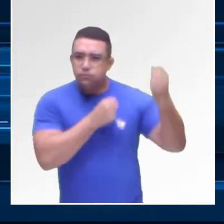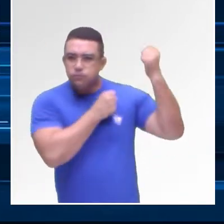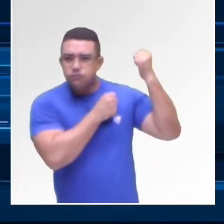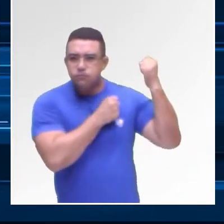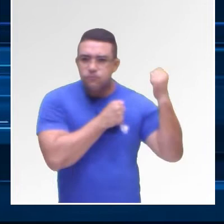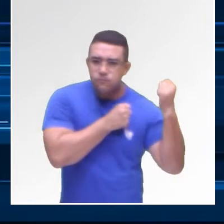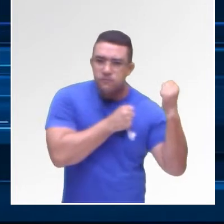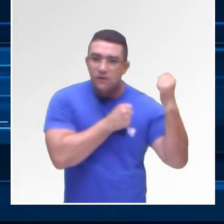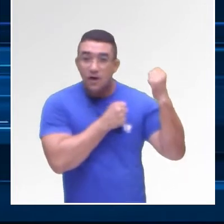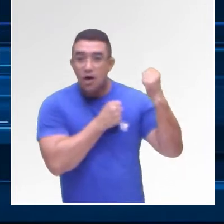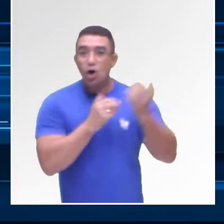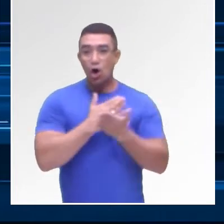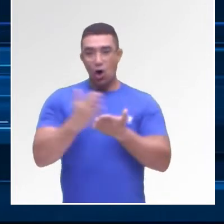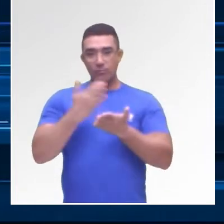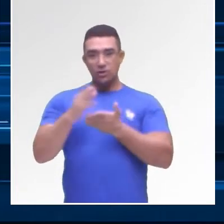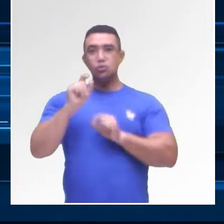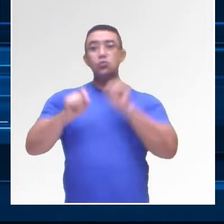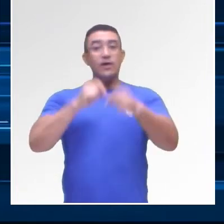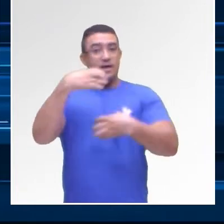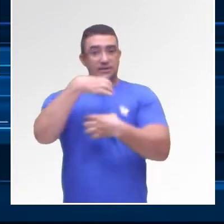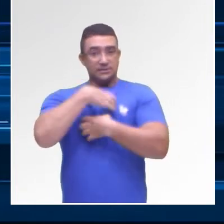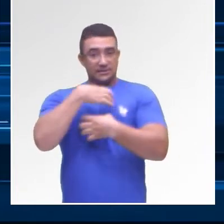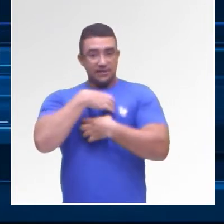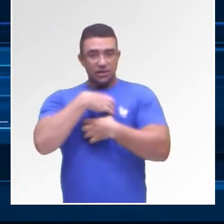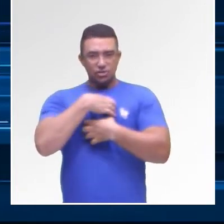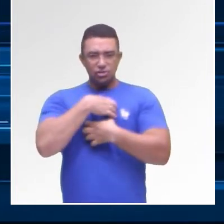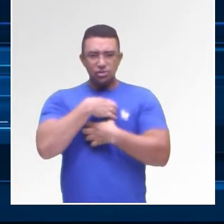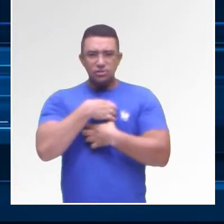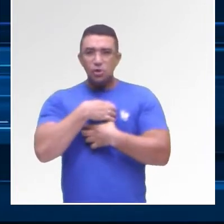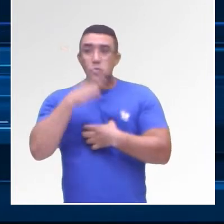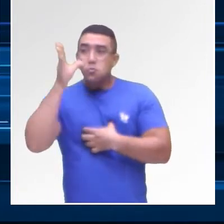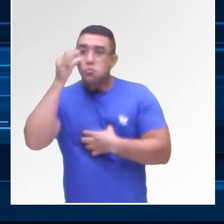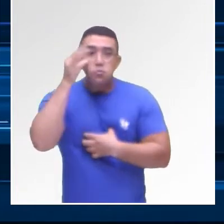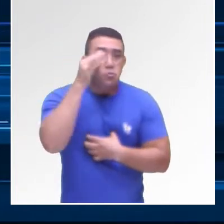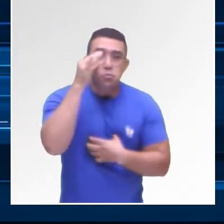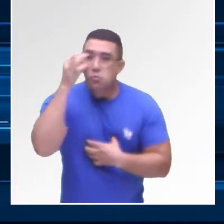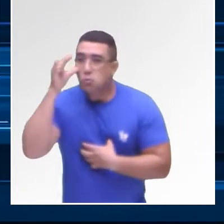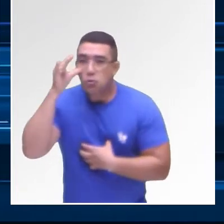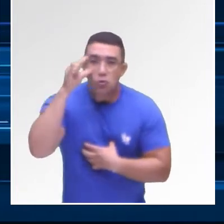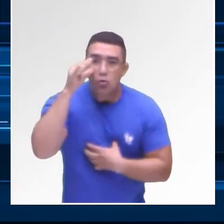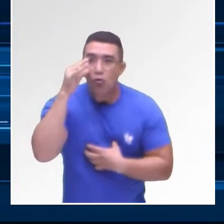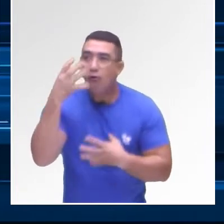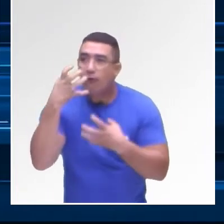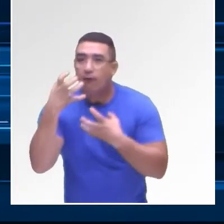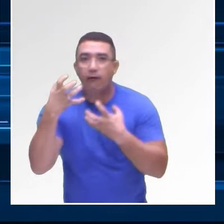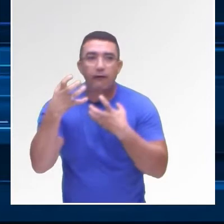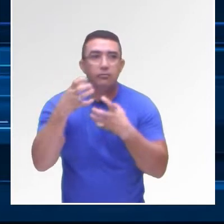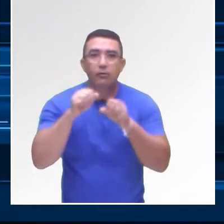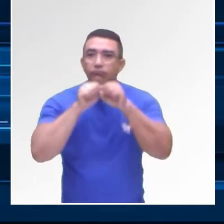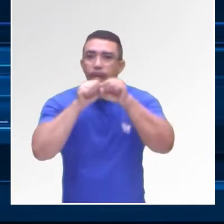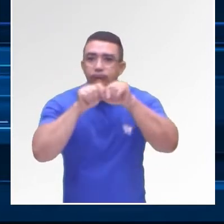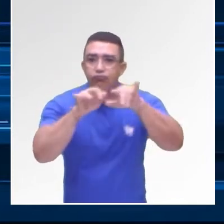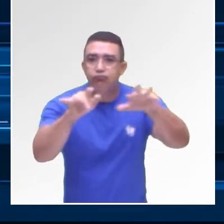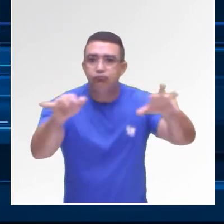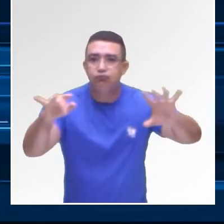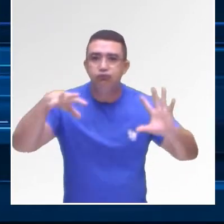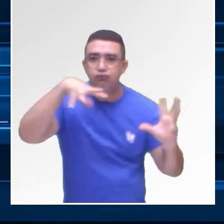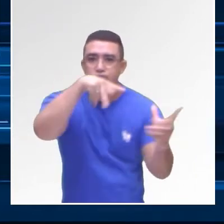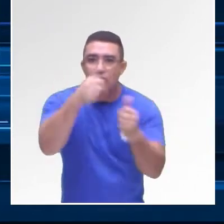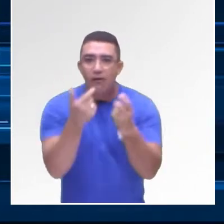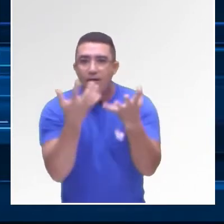a sentir essa curiosidade que o levou a querer se expandir pelo mundo, a querer